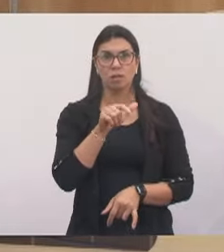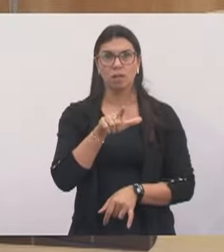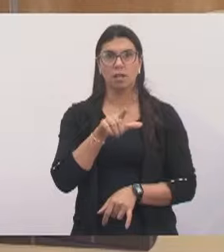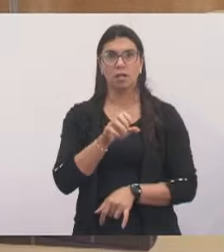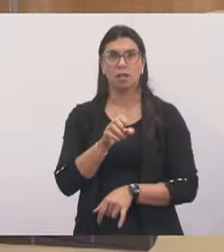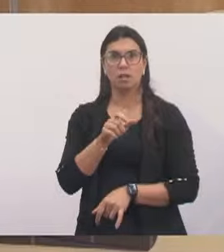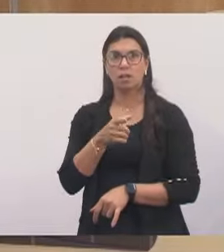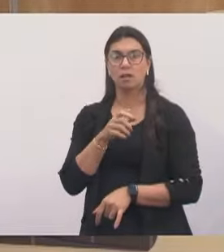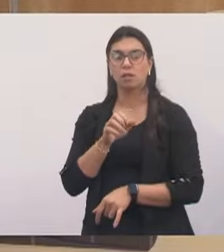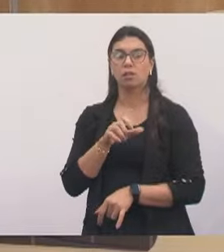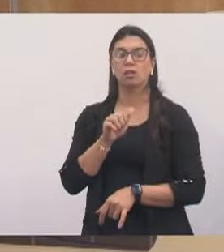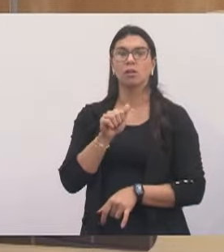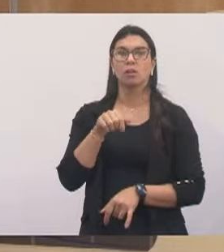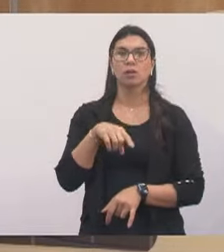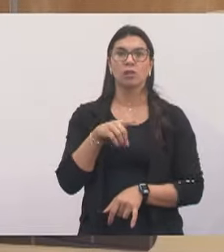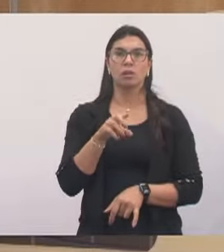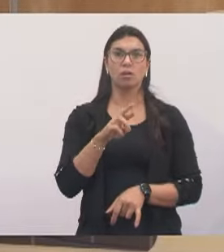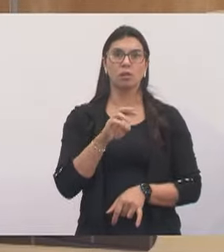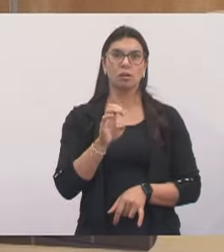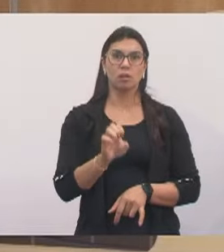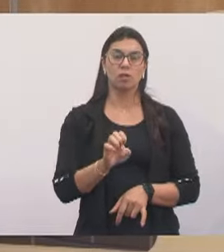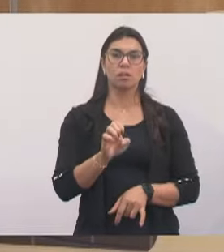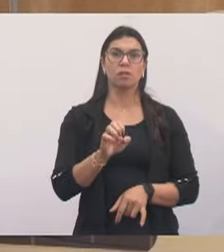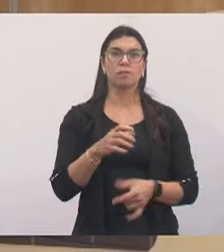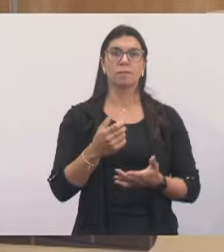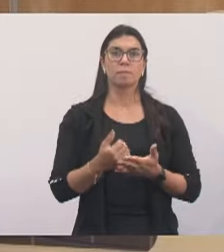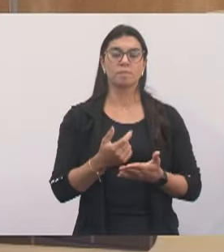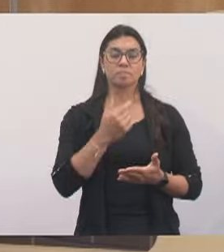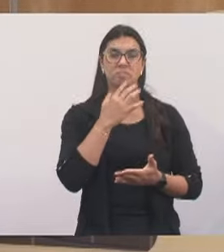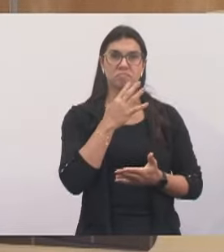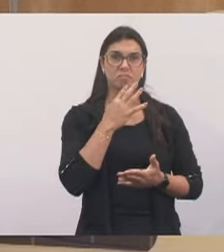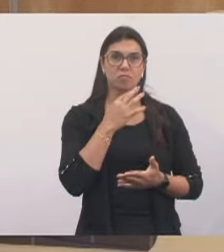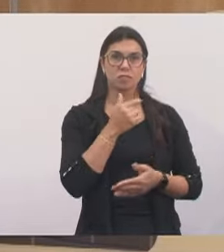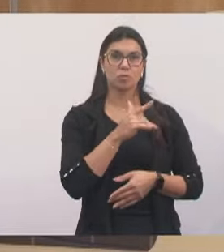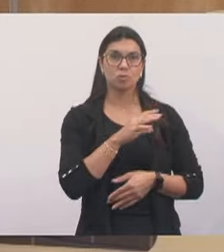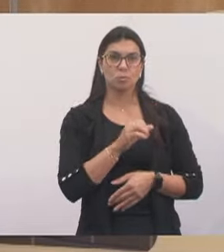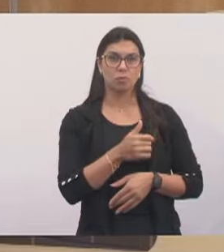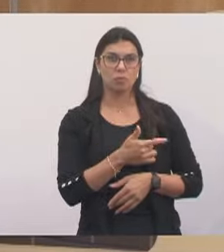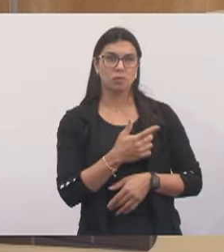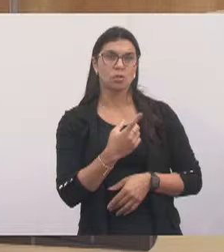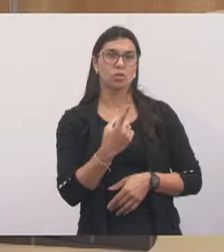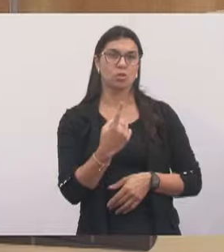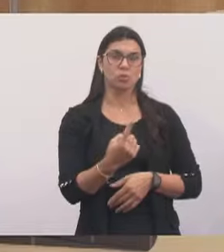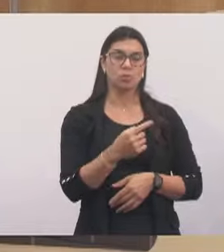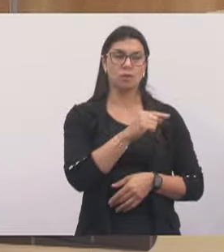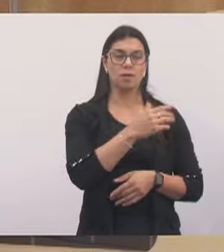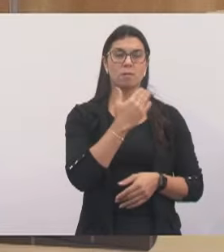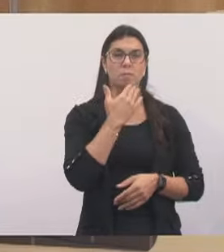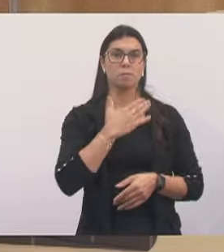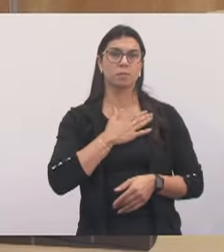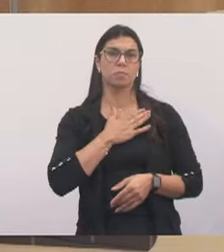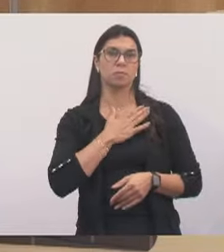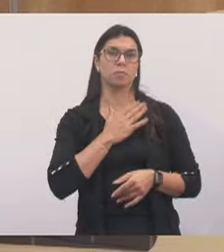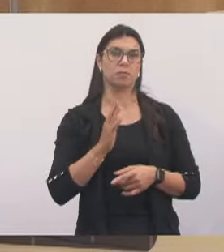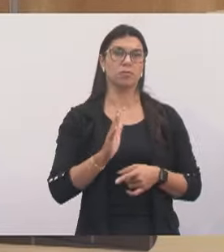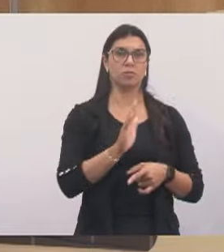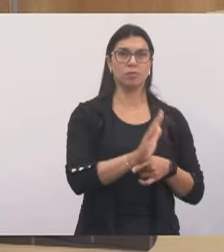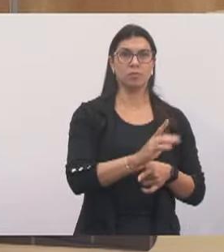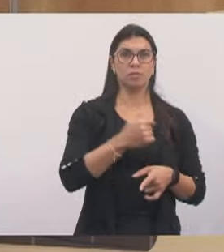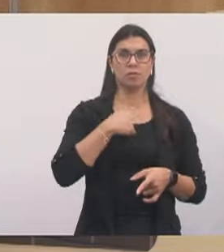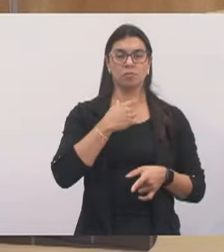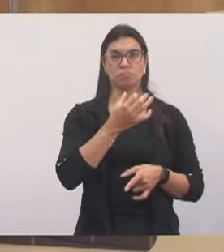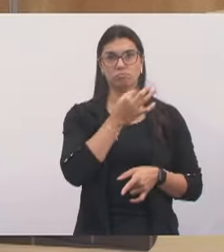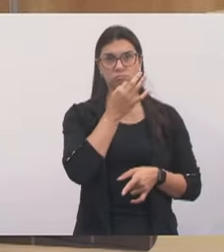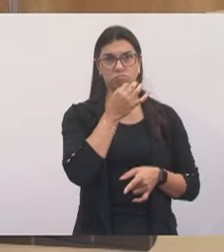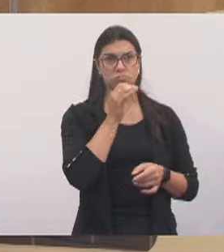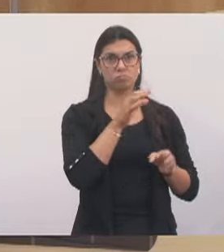na primeira semana da minha legislatura. Então, ele veio aqui pedir uma ajuda, aí nós fizemos uma